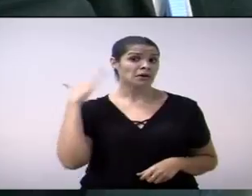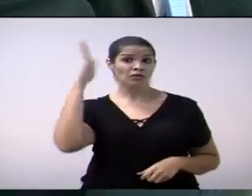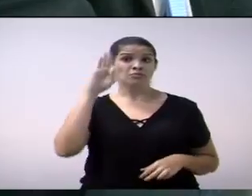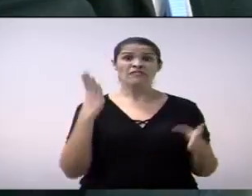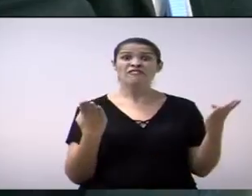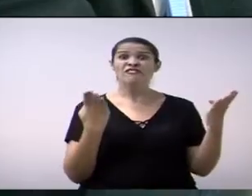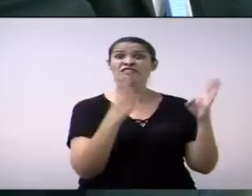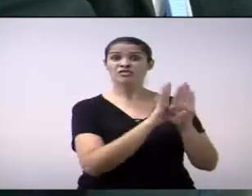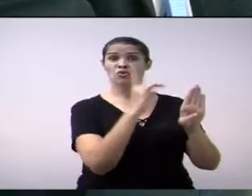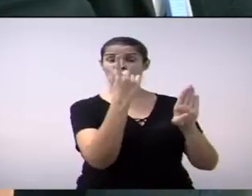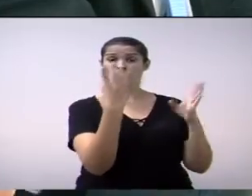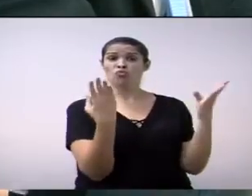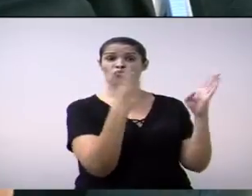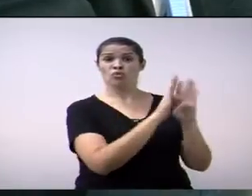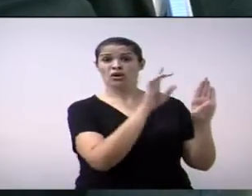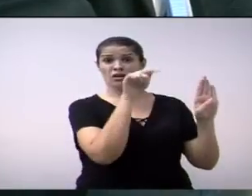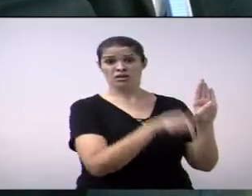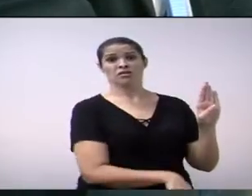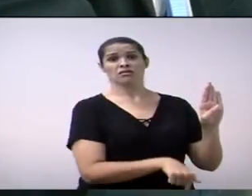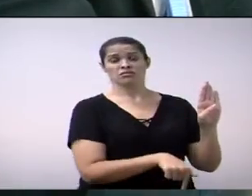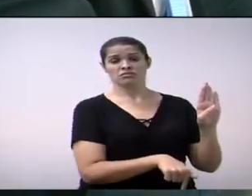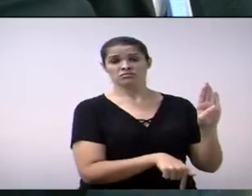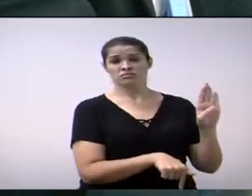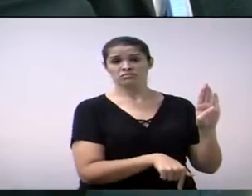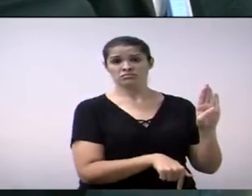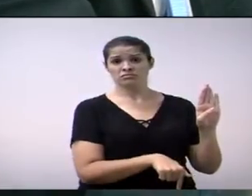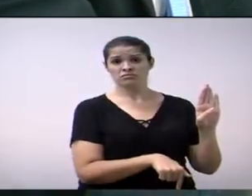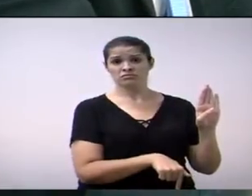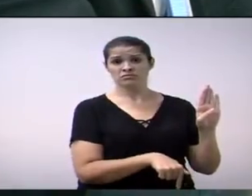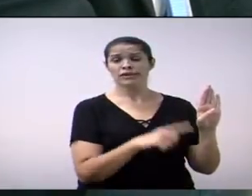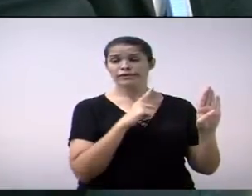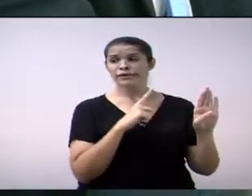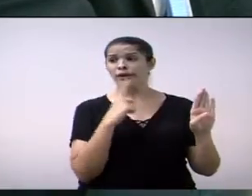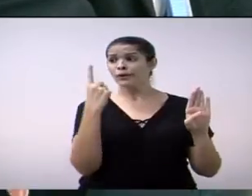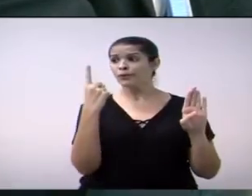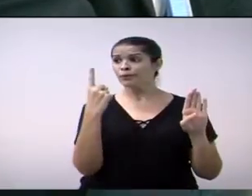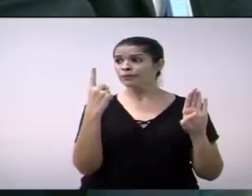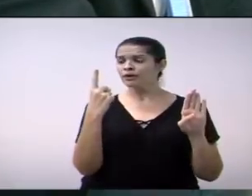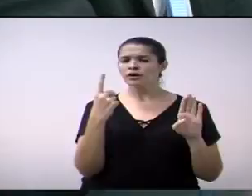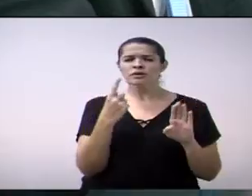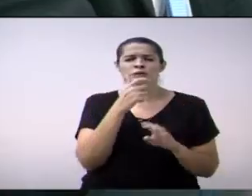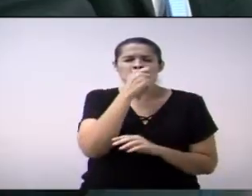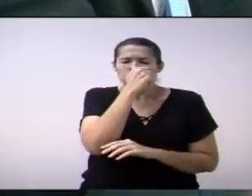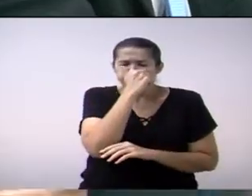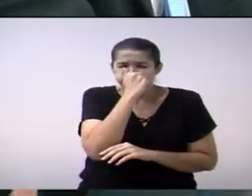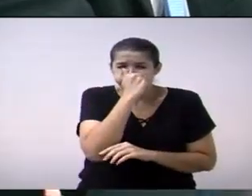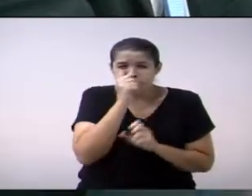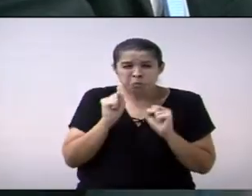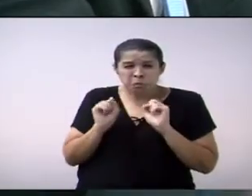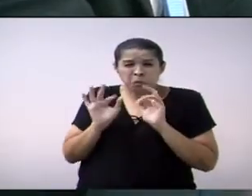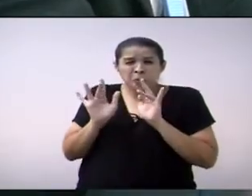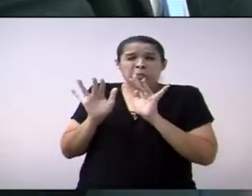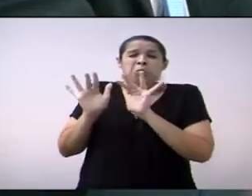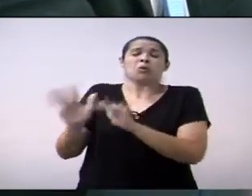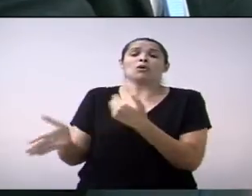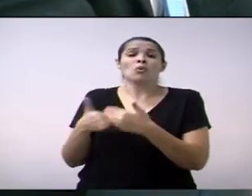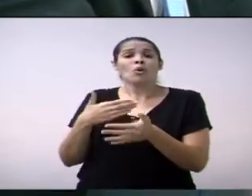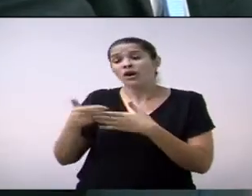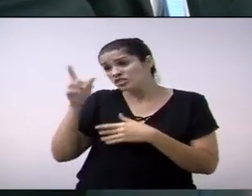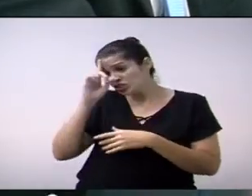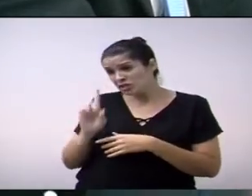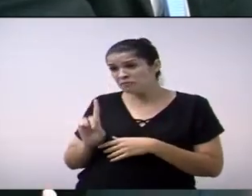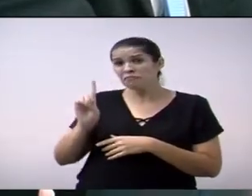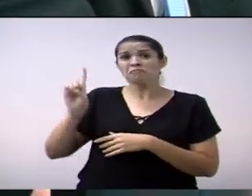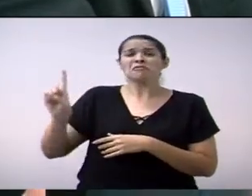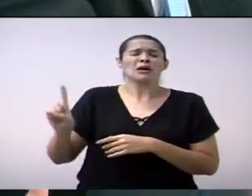agências que ficavam na cidade. A agência que restou está entupida de gente qualquer dia que se chegue lá. Então, há